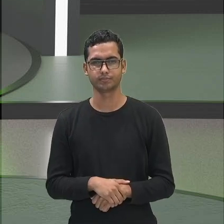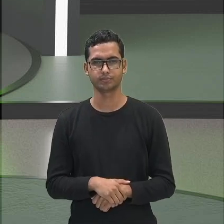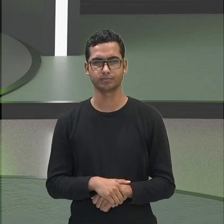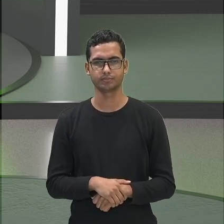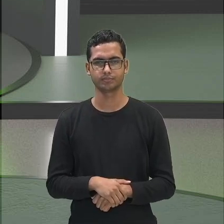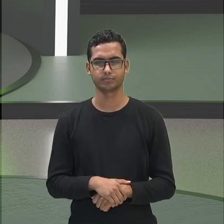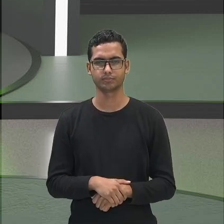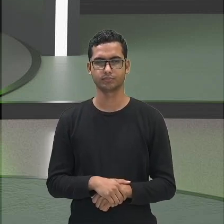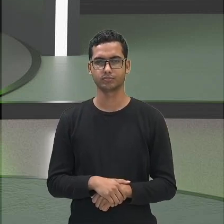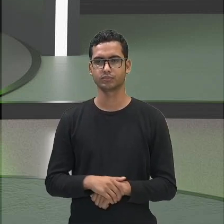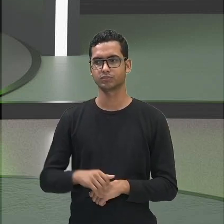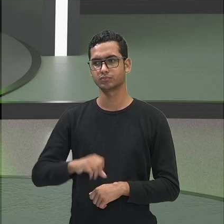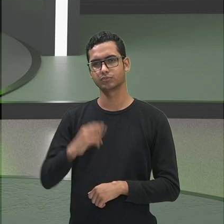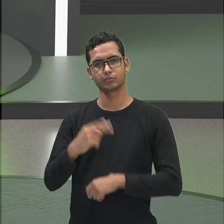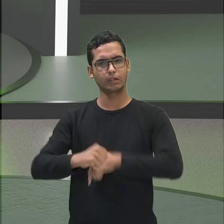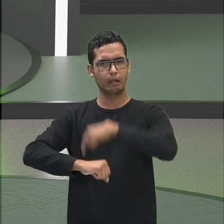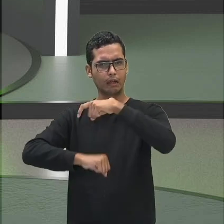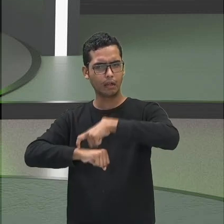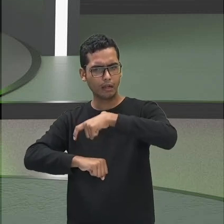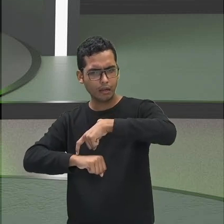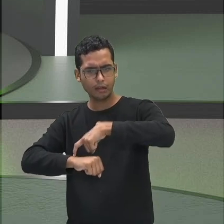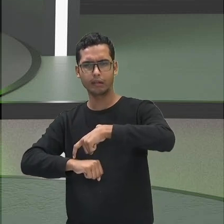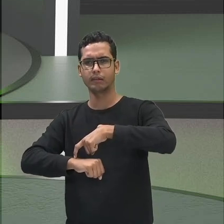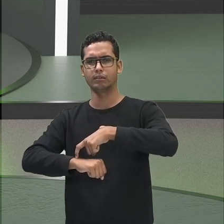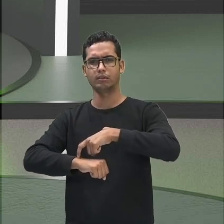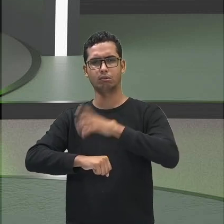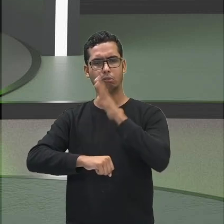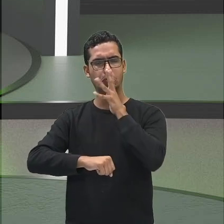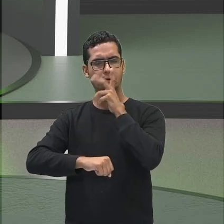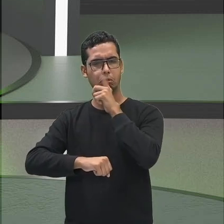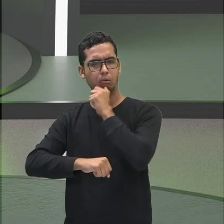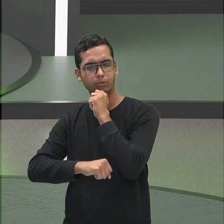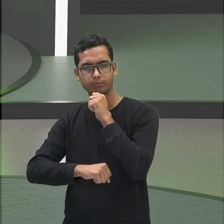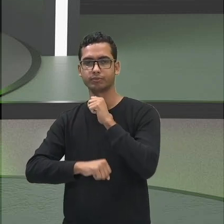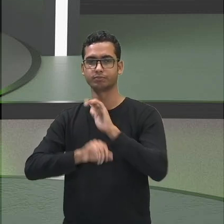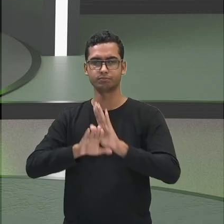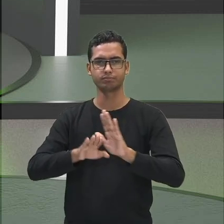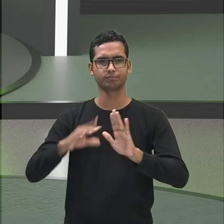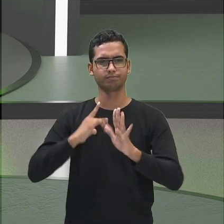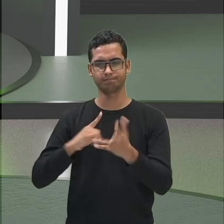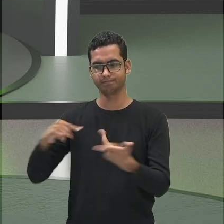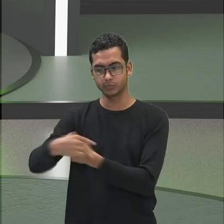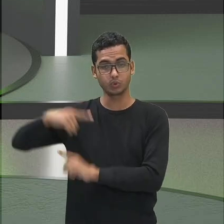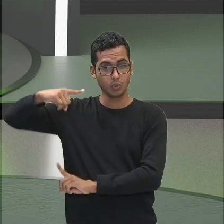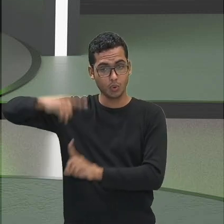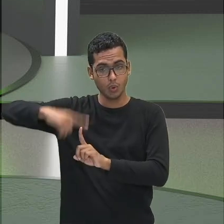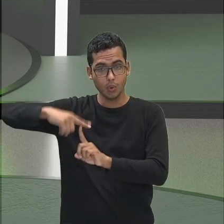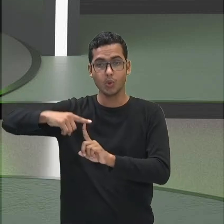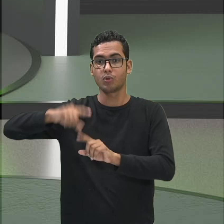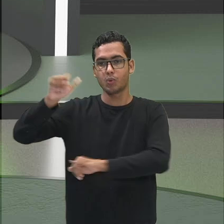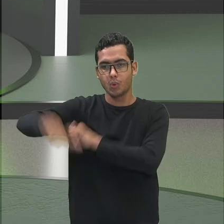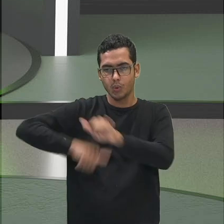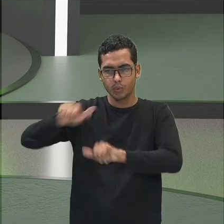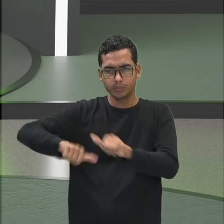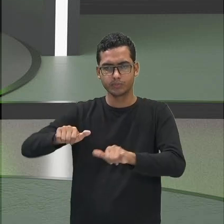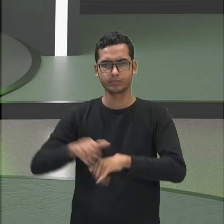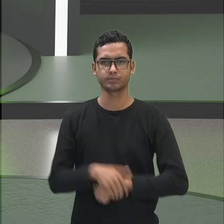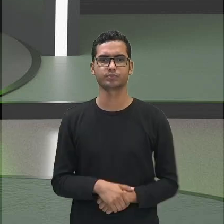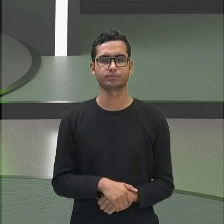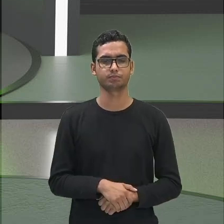muito tempo ou leves, né? Então, a gente tem aí vários tipos de reações.